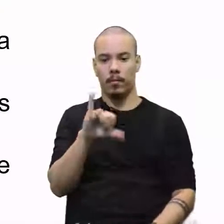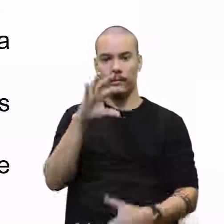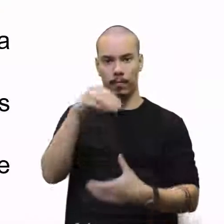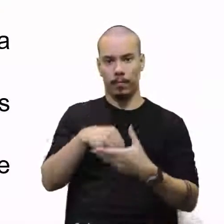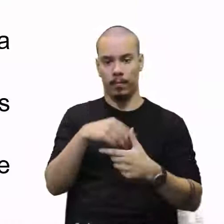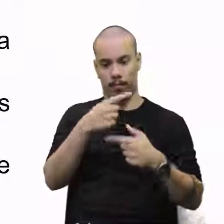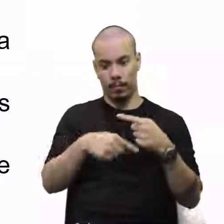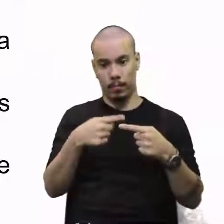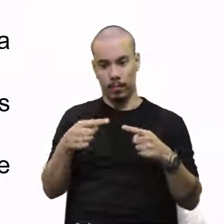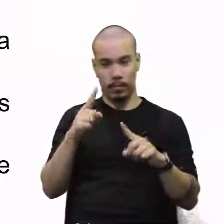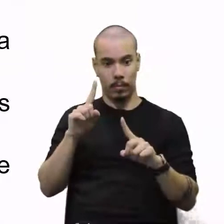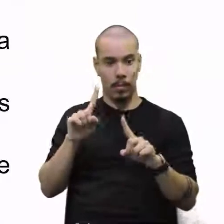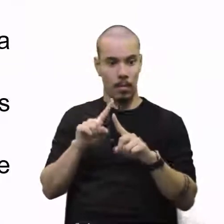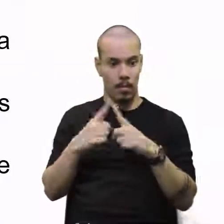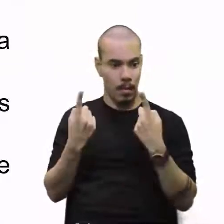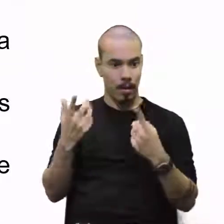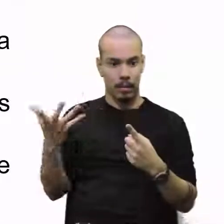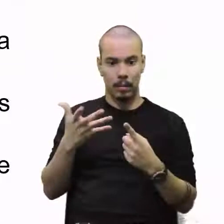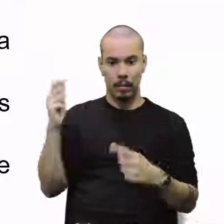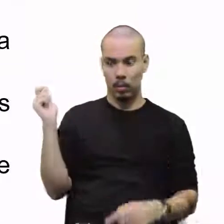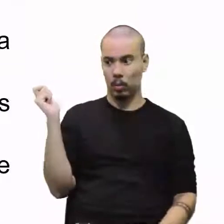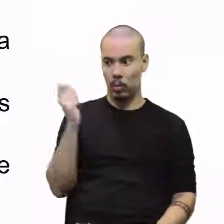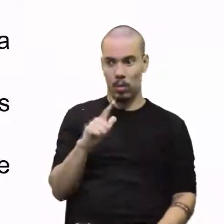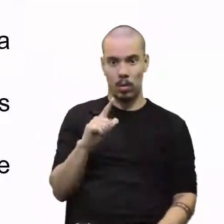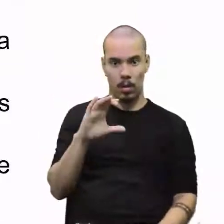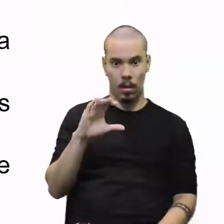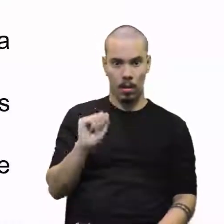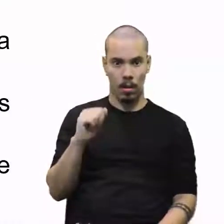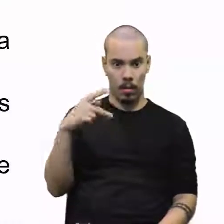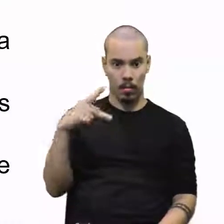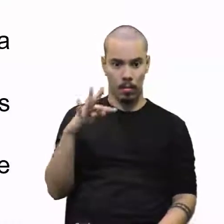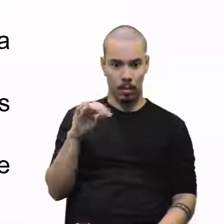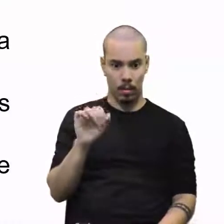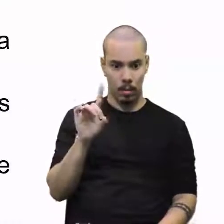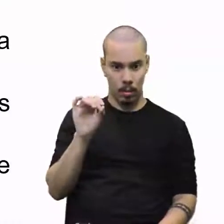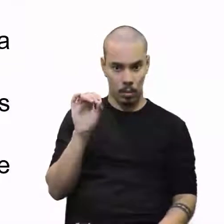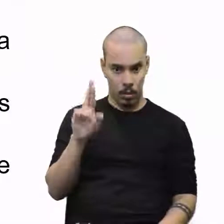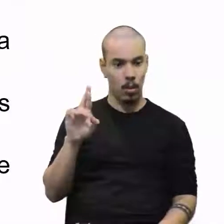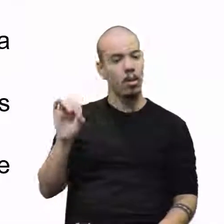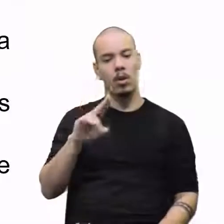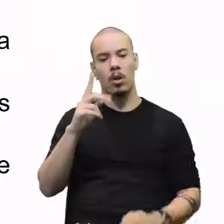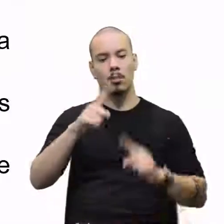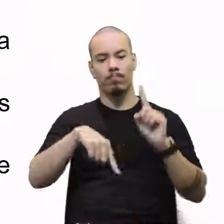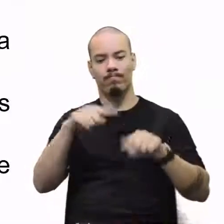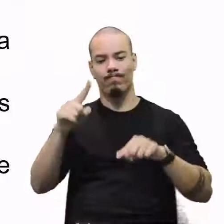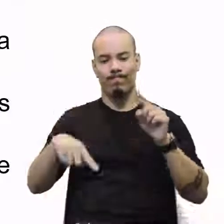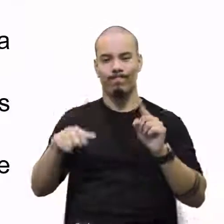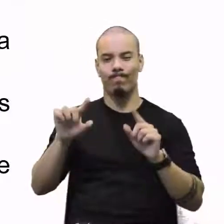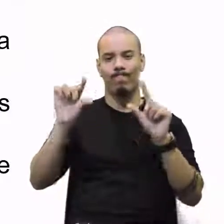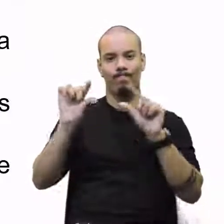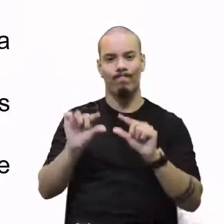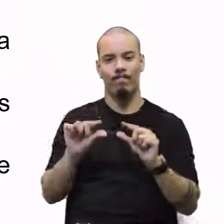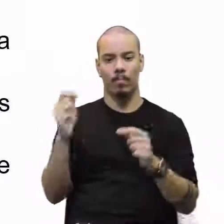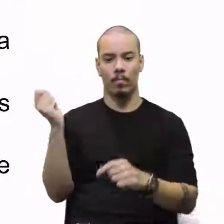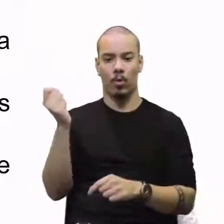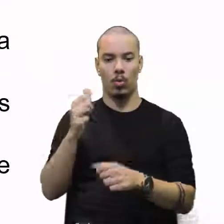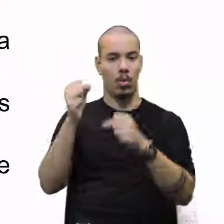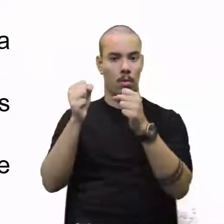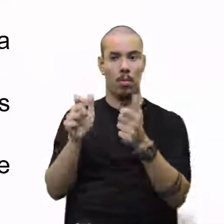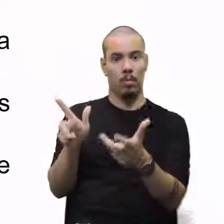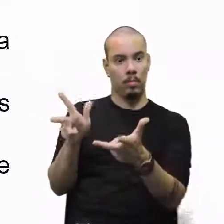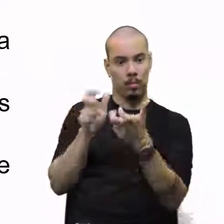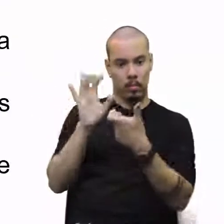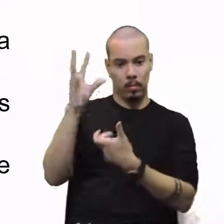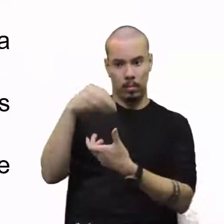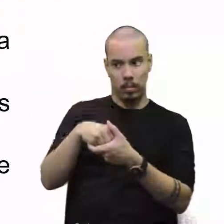bobina mais intensa que a capacidade do captador. Oscila com uma frequência menor do que a que pode ser percebida